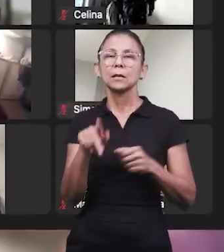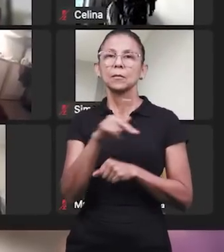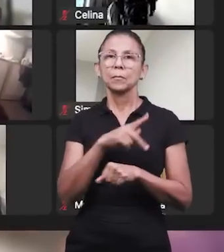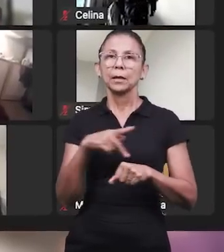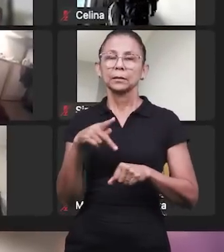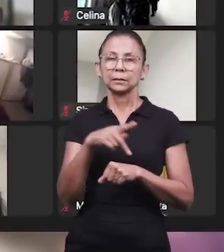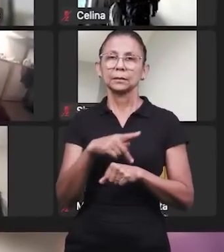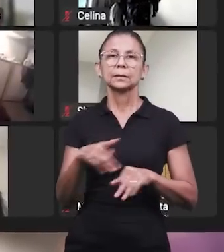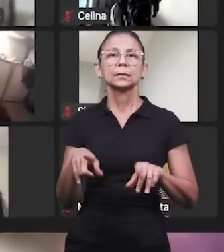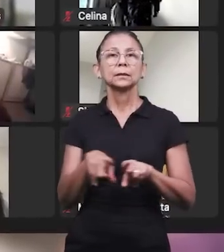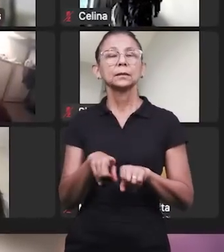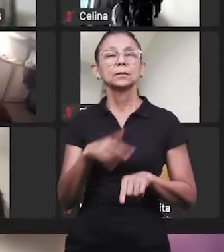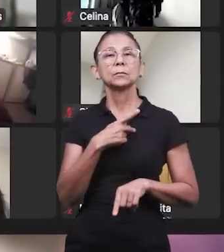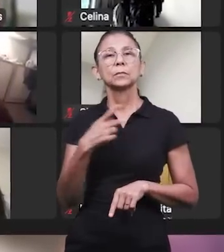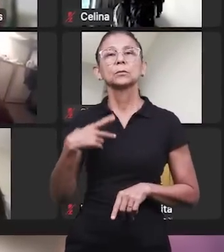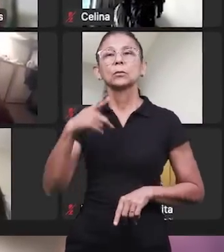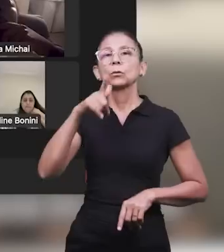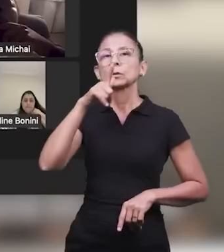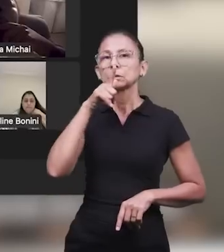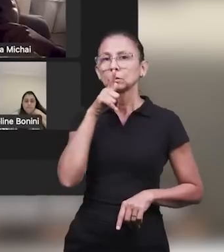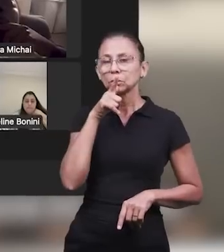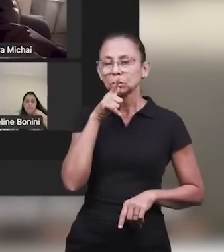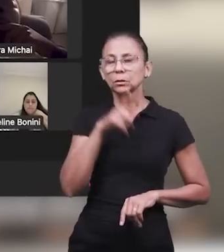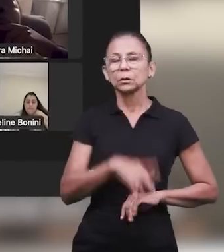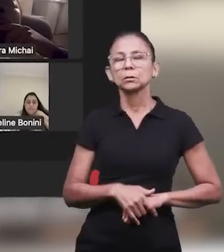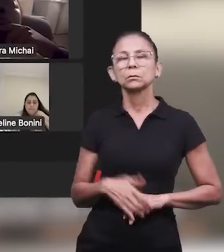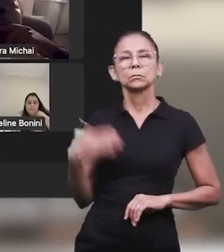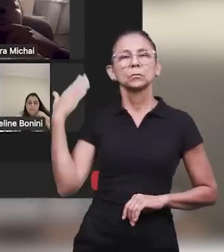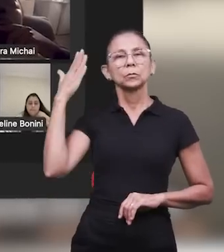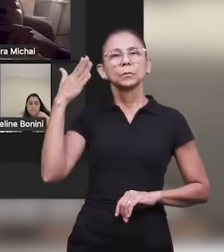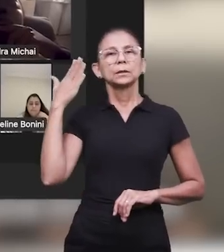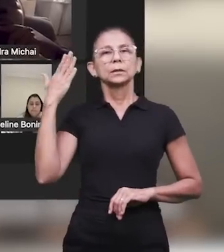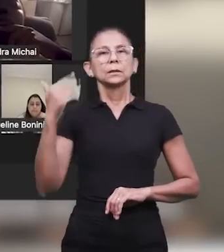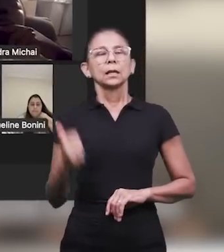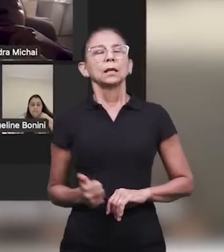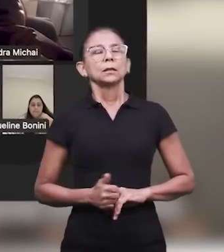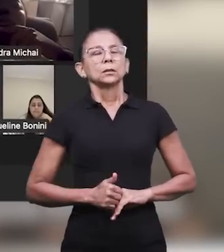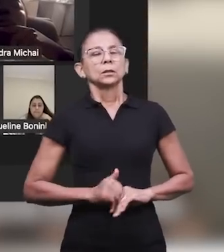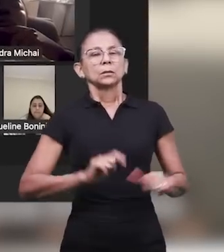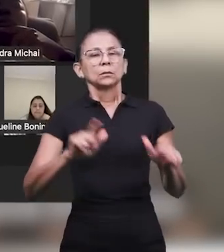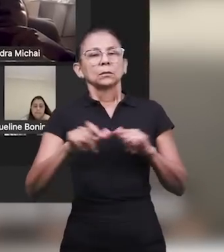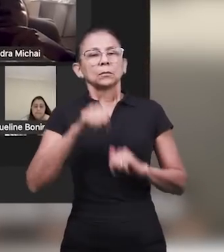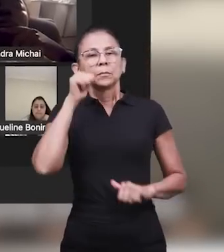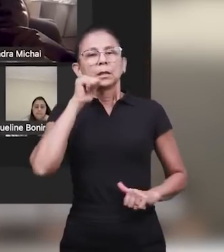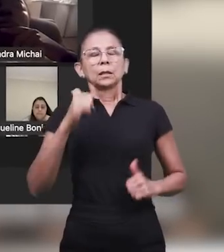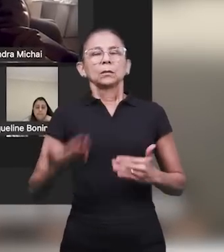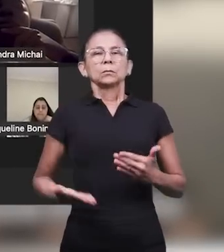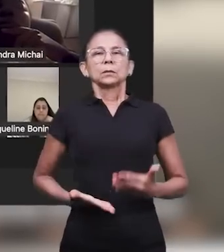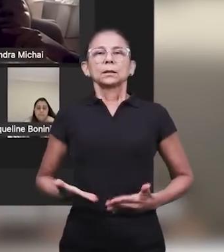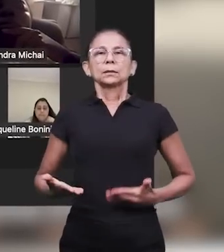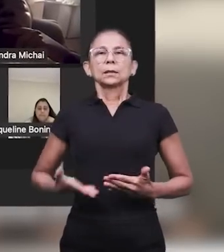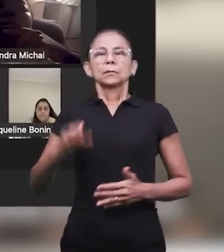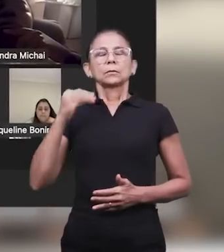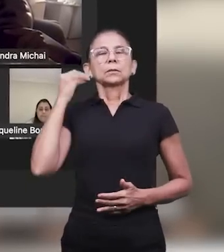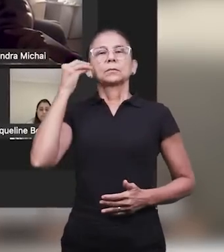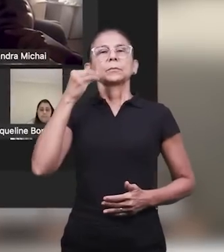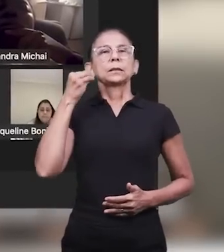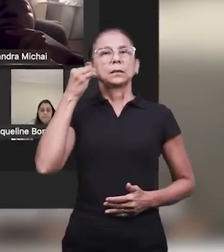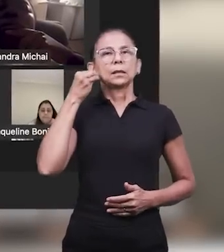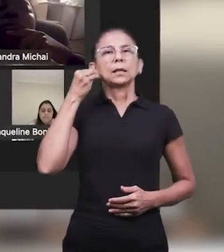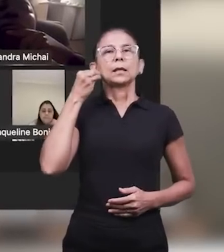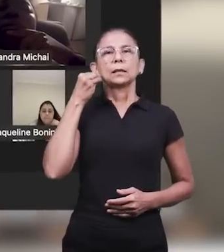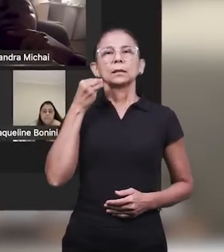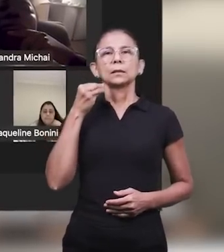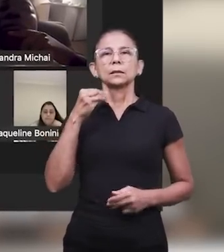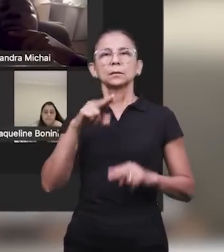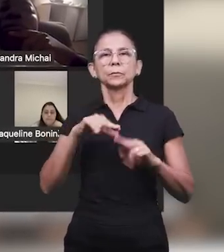Gilson Souza, que levou uma palavra às irmãs sobre o trabalho das senhoras, enfatizando as grandes experiências que se têm alcançado